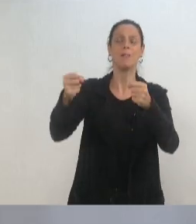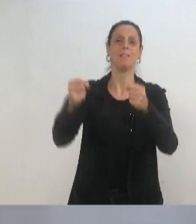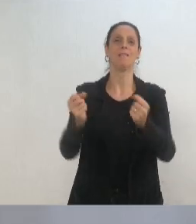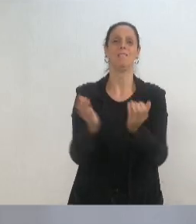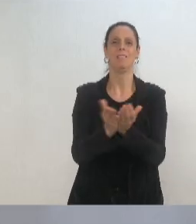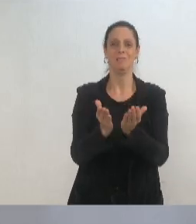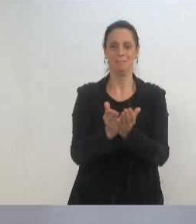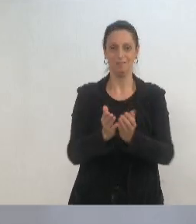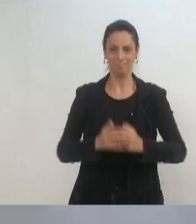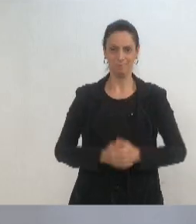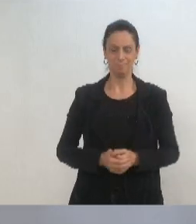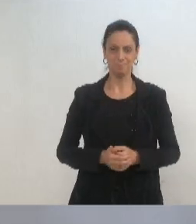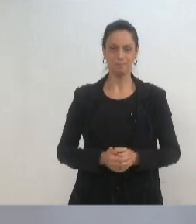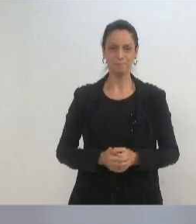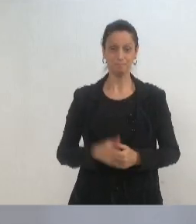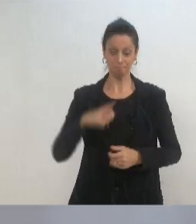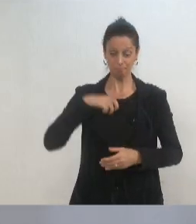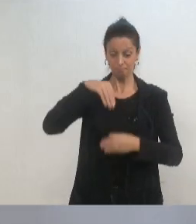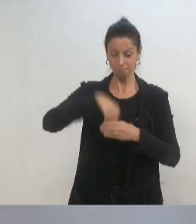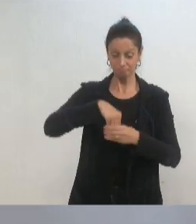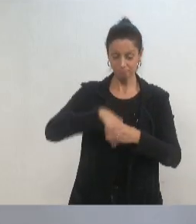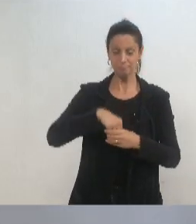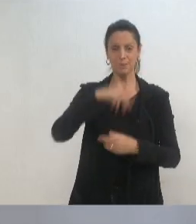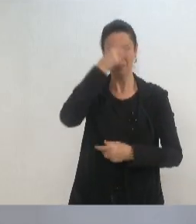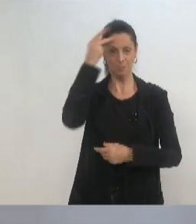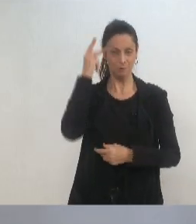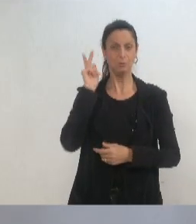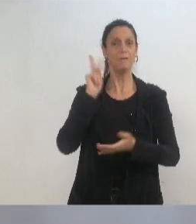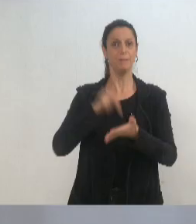casa vereadores que se dizem cristãos, vereadores que exercem com